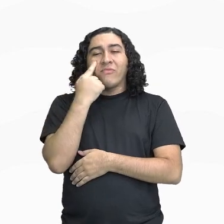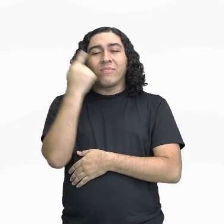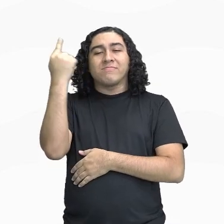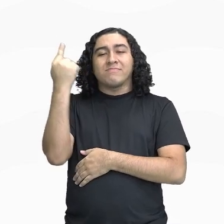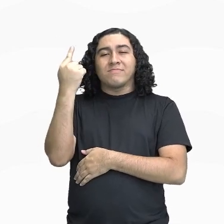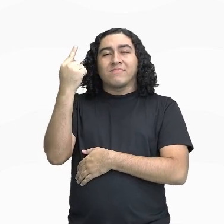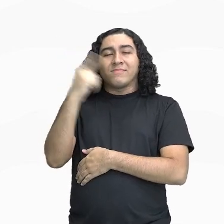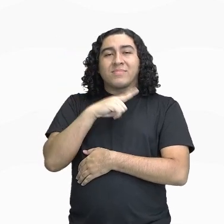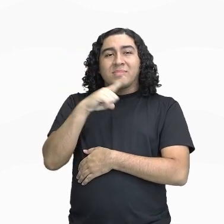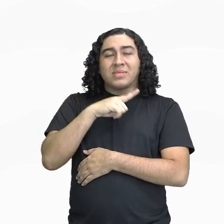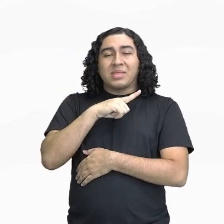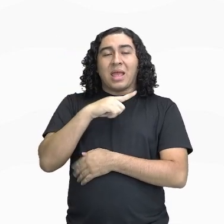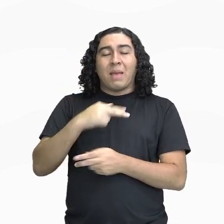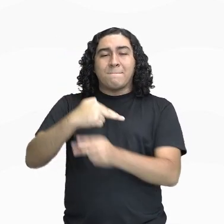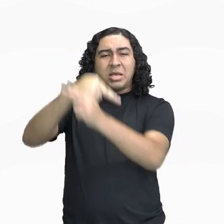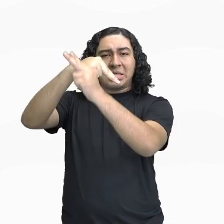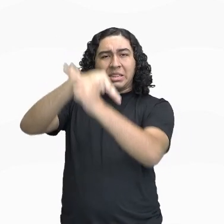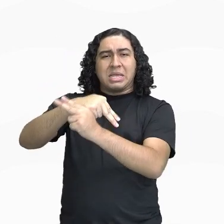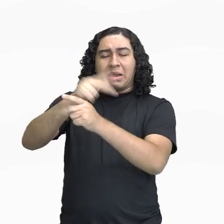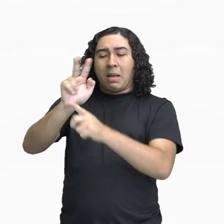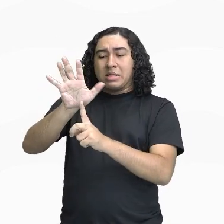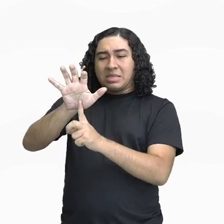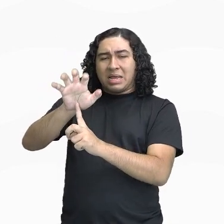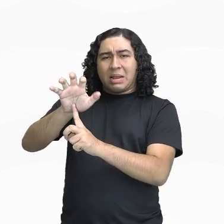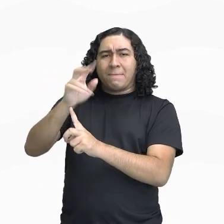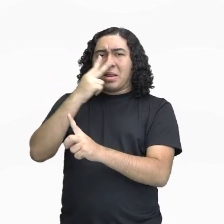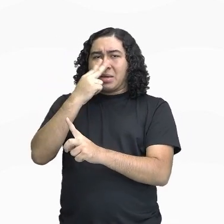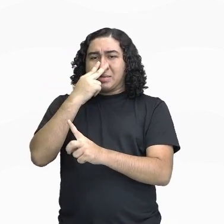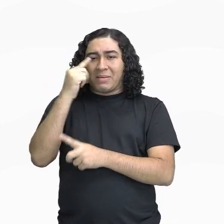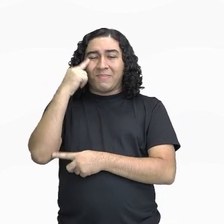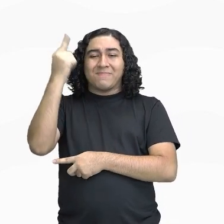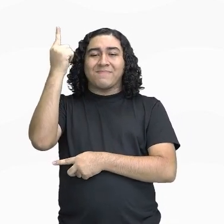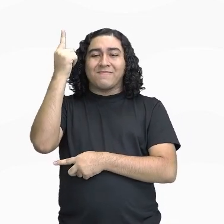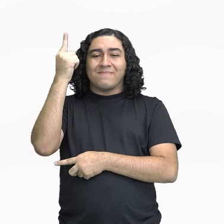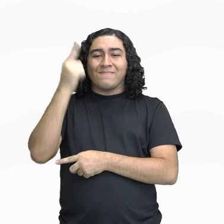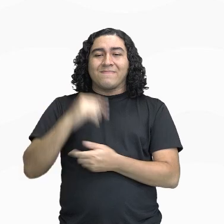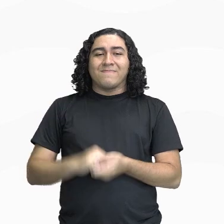aí, né? Nós estamos chegando até vocês, né, aqui